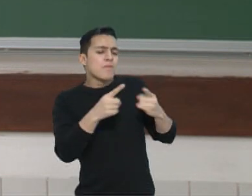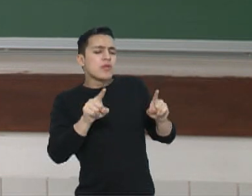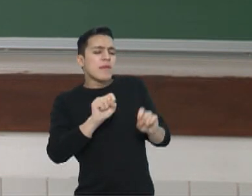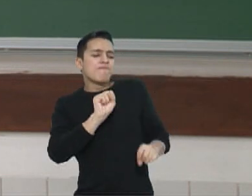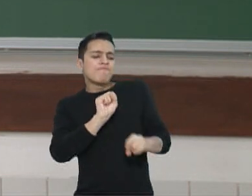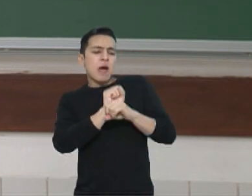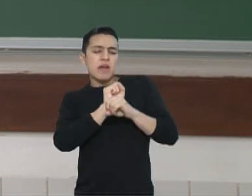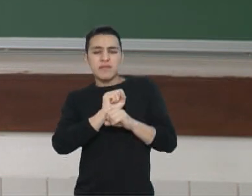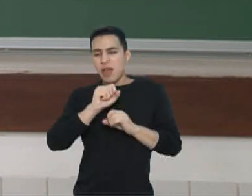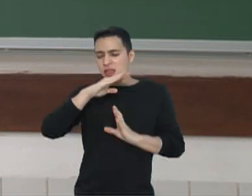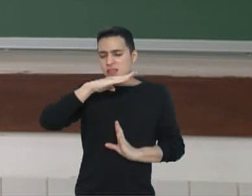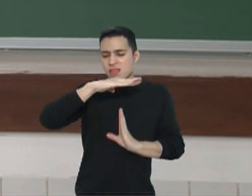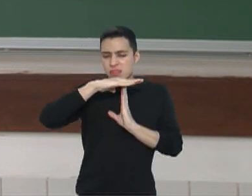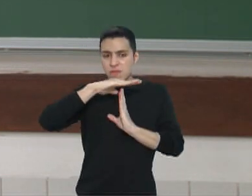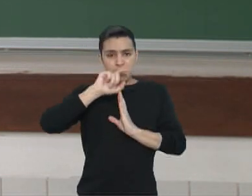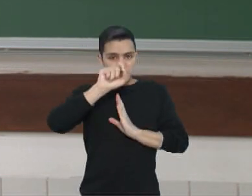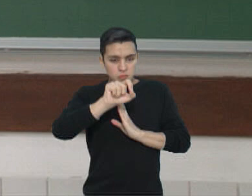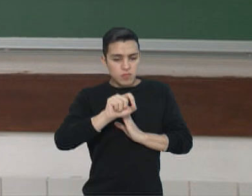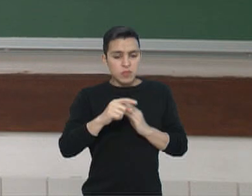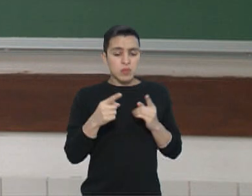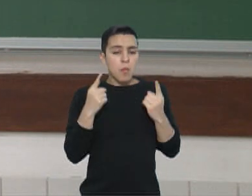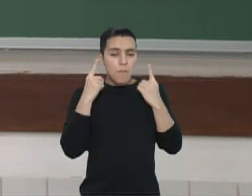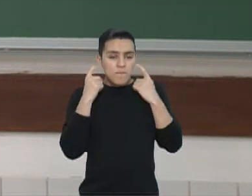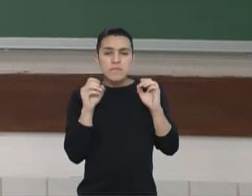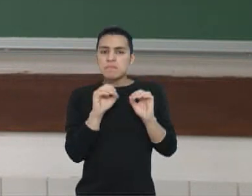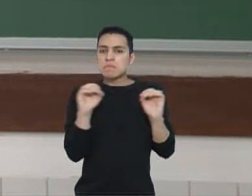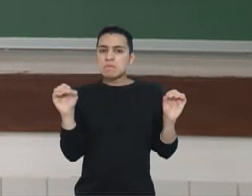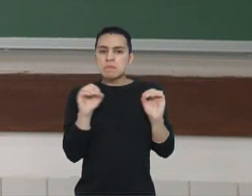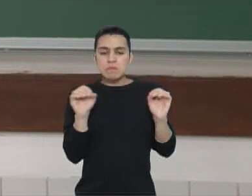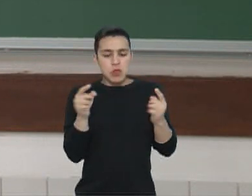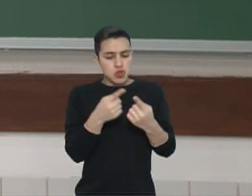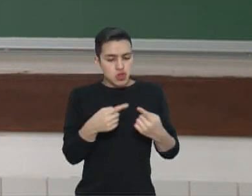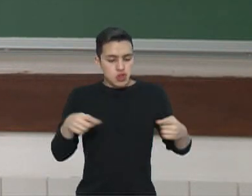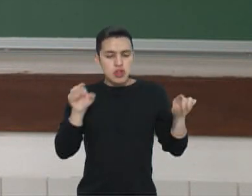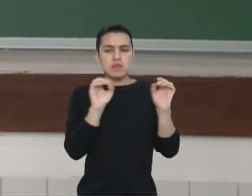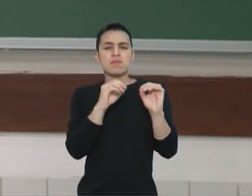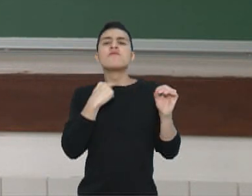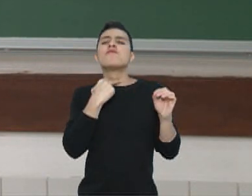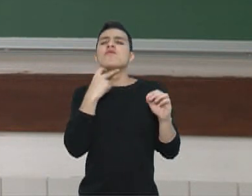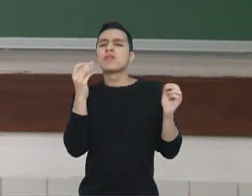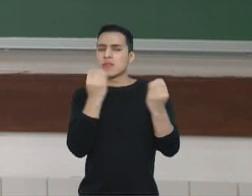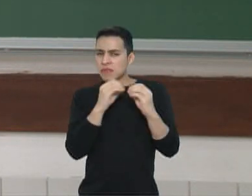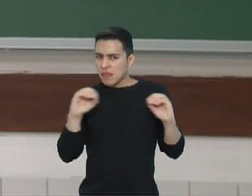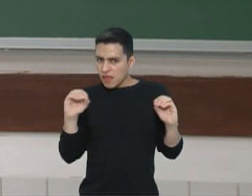música? É justamente quando não acontece a nota ou quando não é emitida a voz.